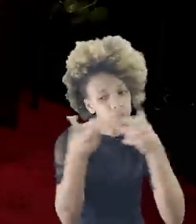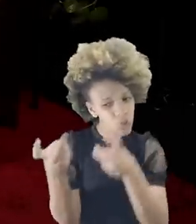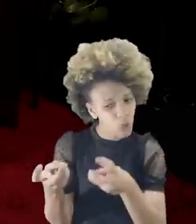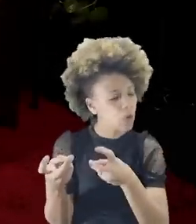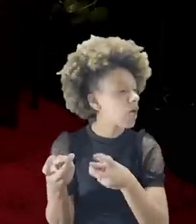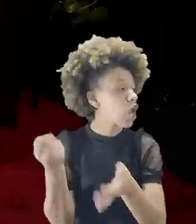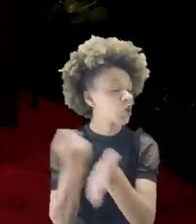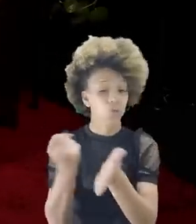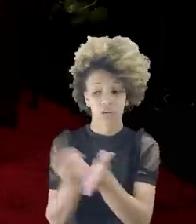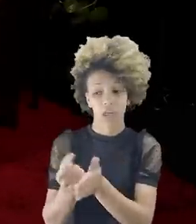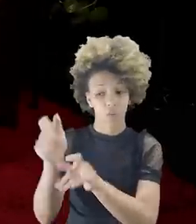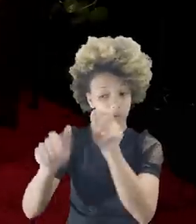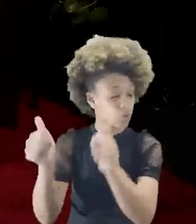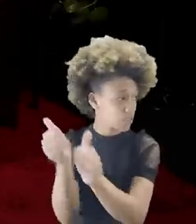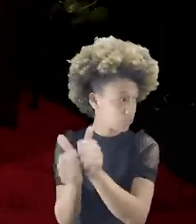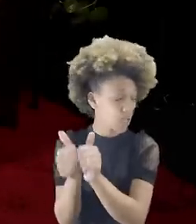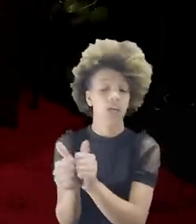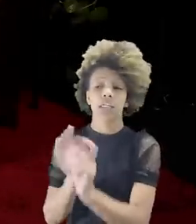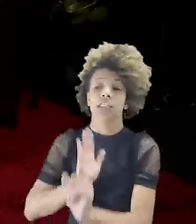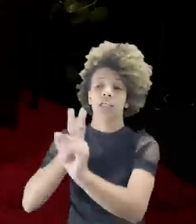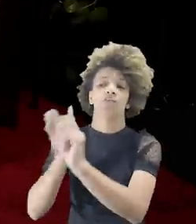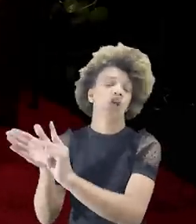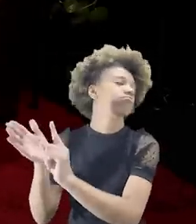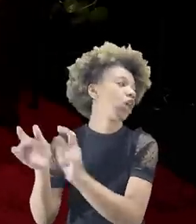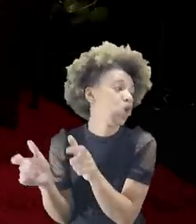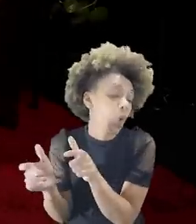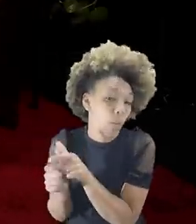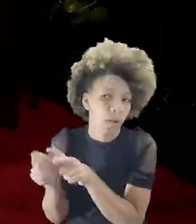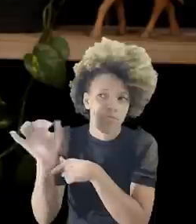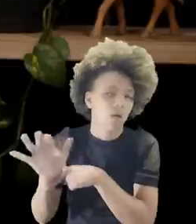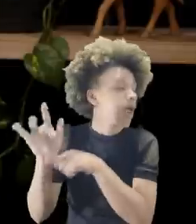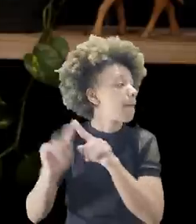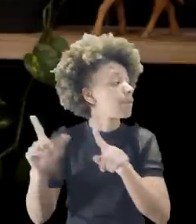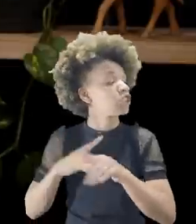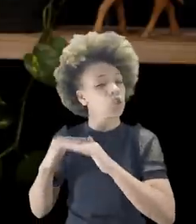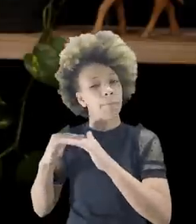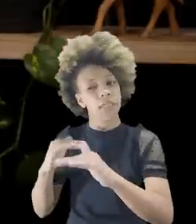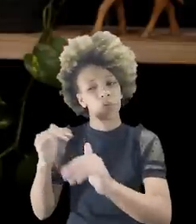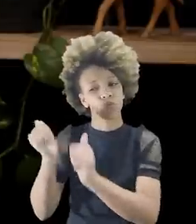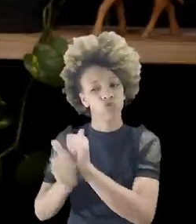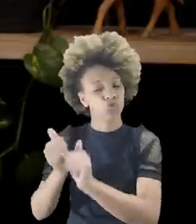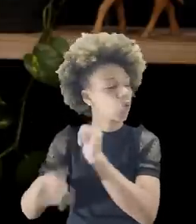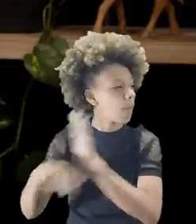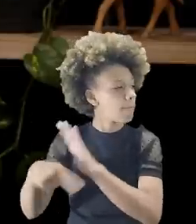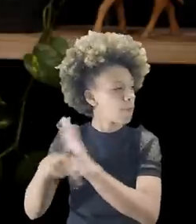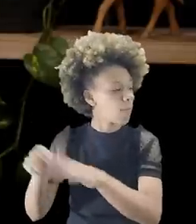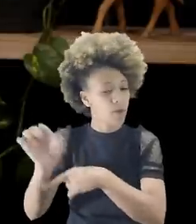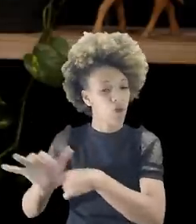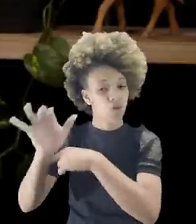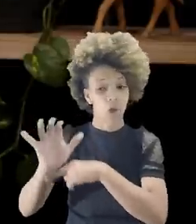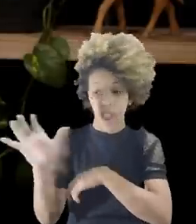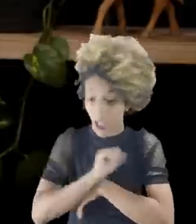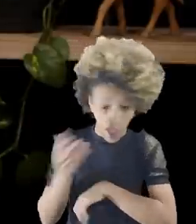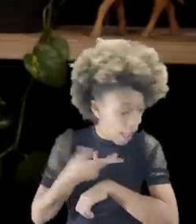que são eles contrataram os jogadores que são de se destacavam em times menores na Europa Porém tem um padrão de jogo europeu que é o padrão de